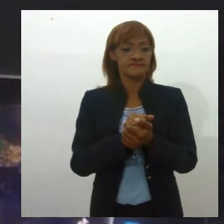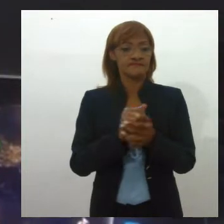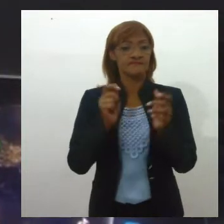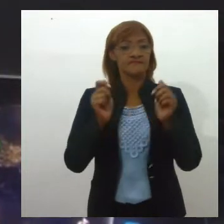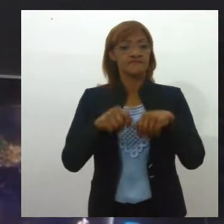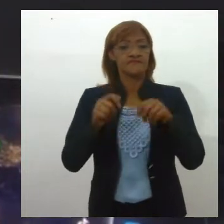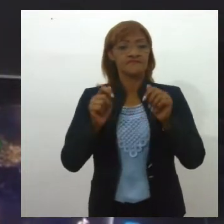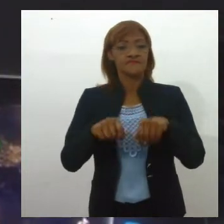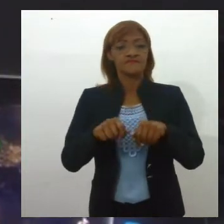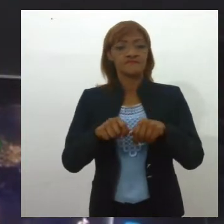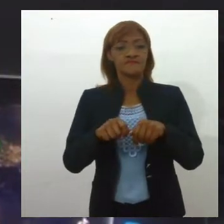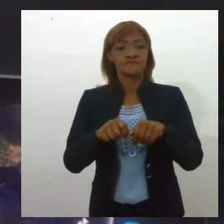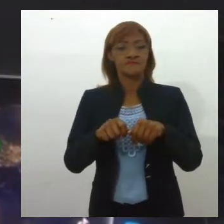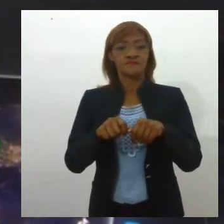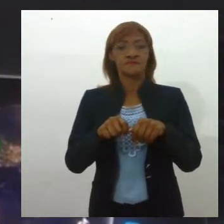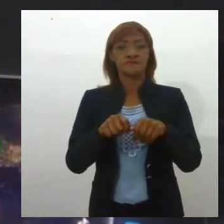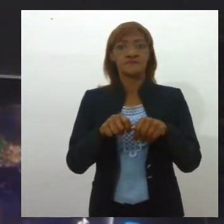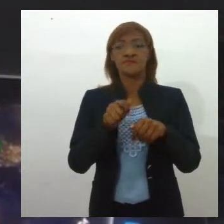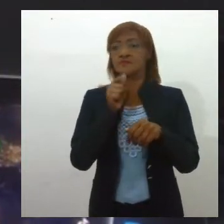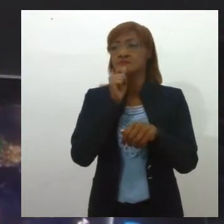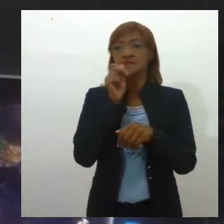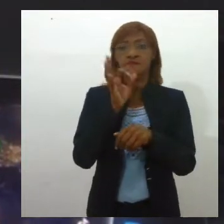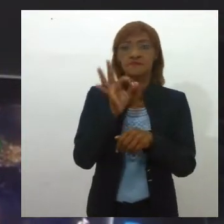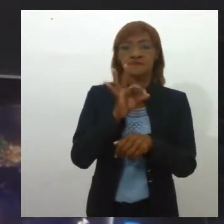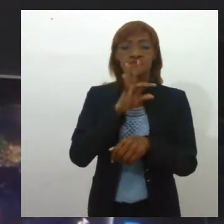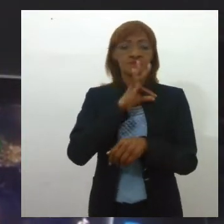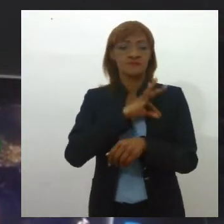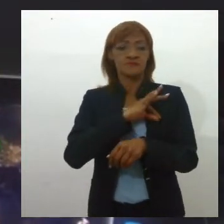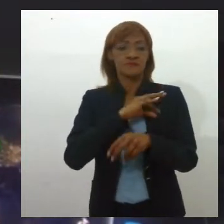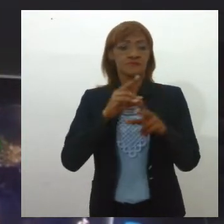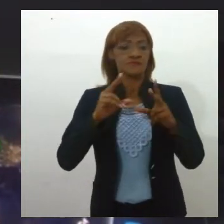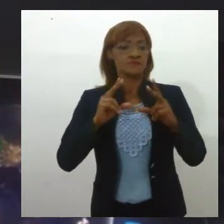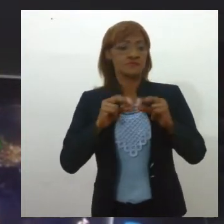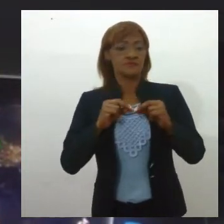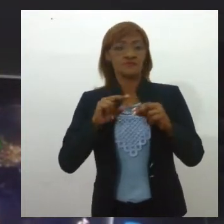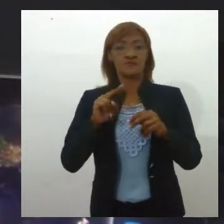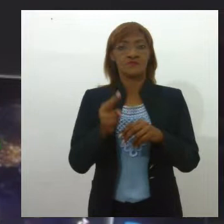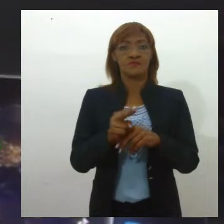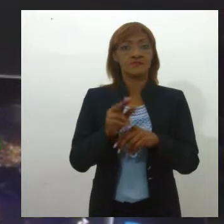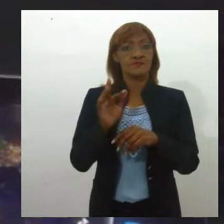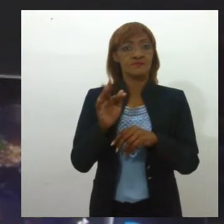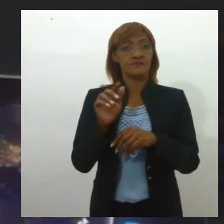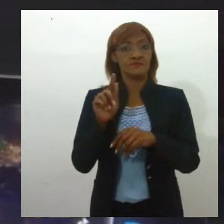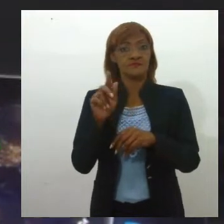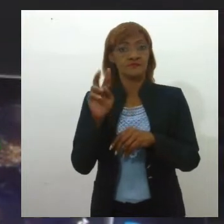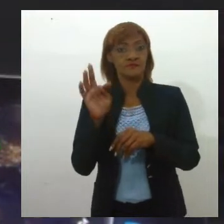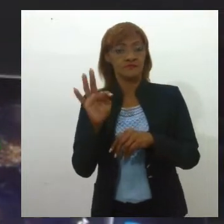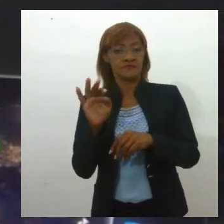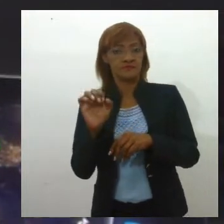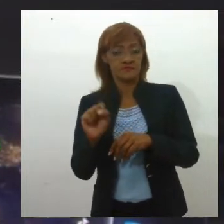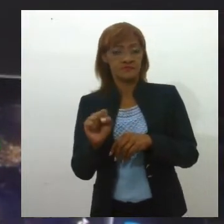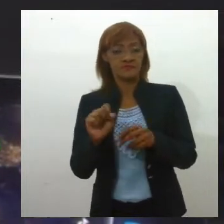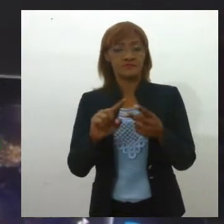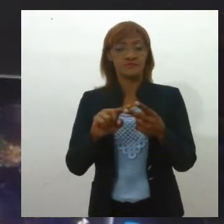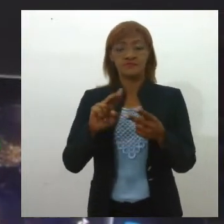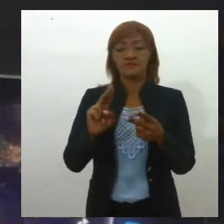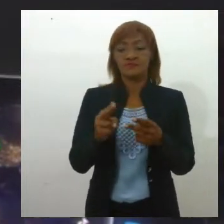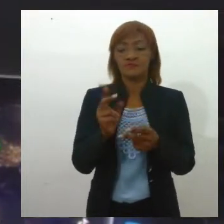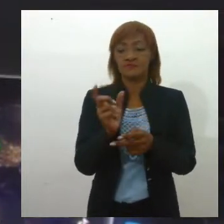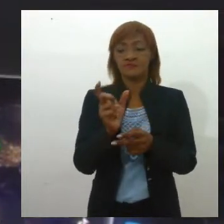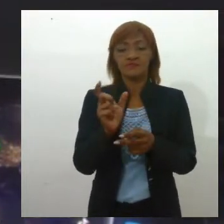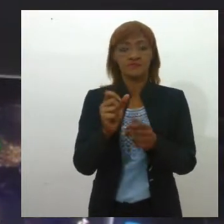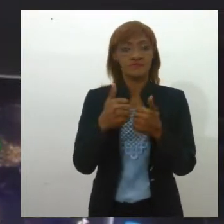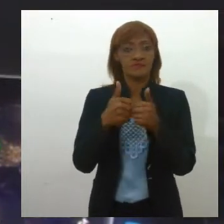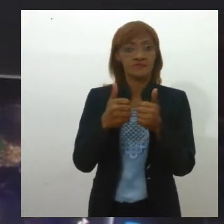conta de falta de pagamento de salário, falta de recolhimento de FGTS, falta de pagamento do Vale Transporte,